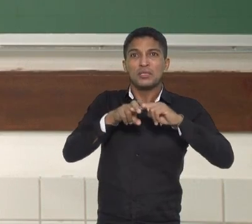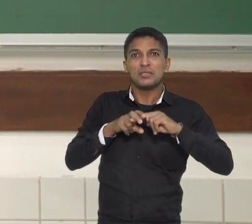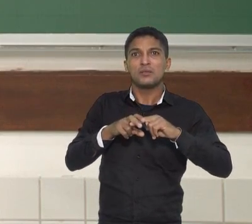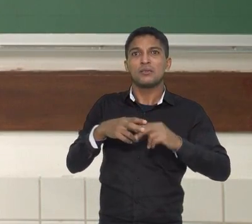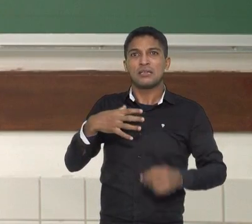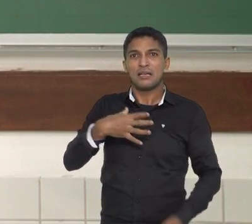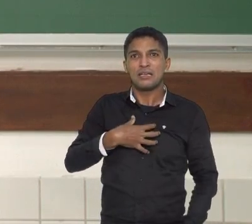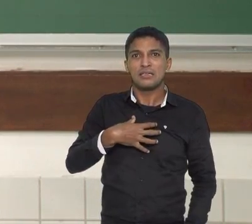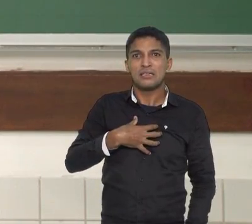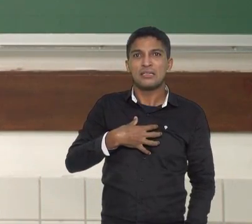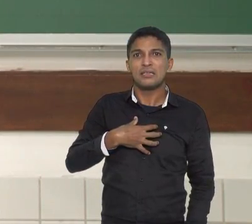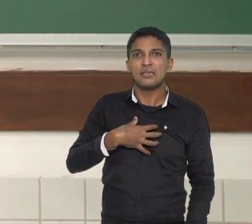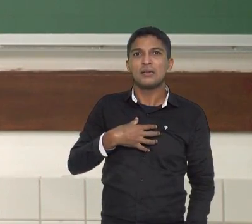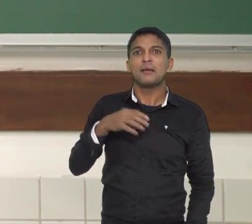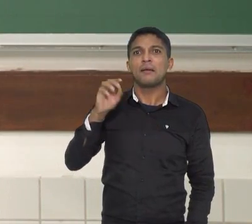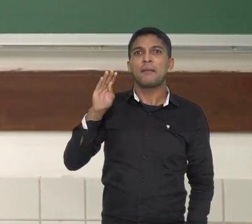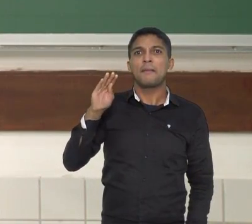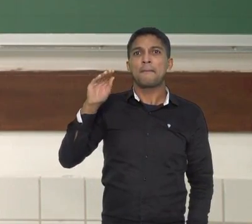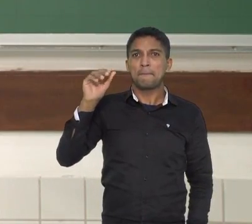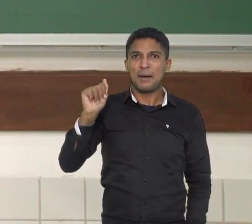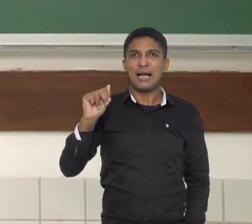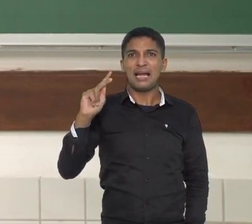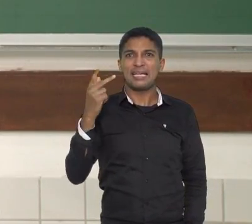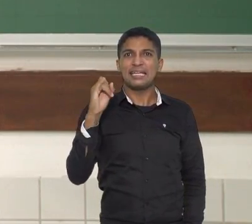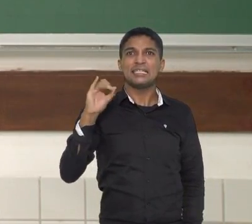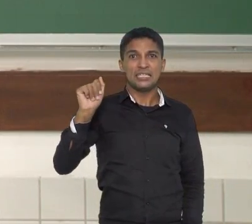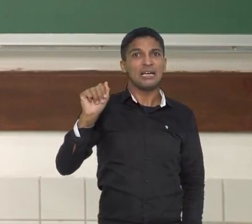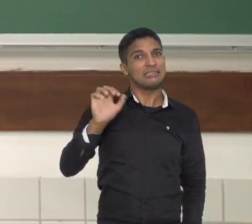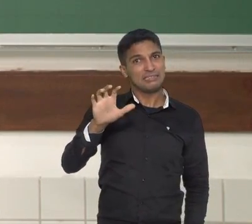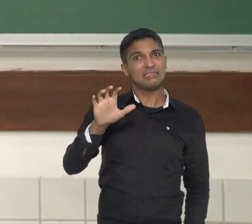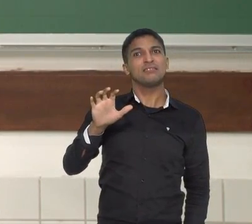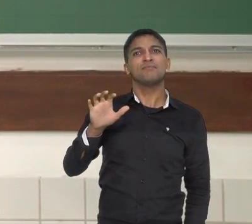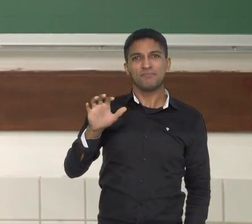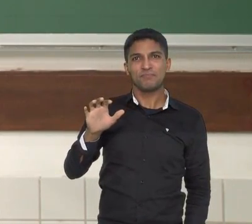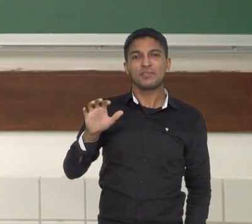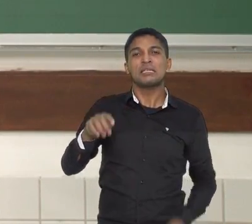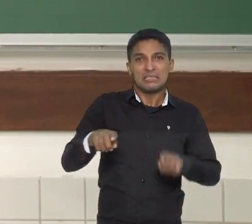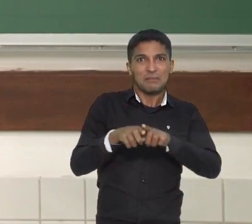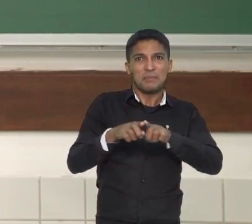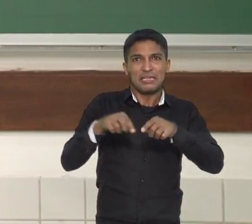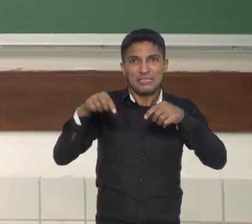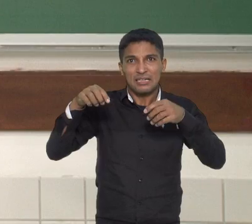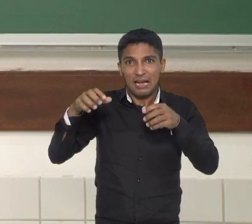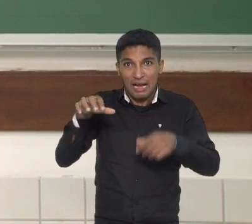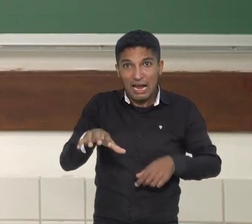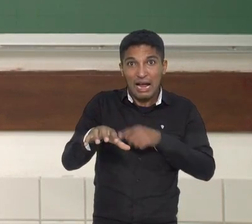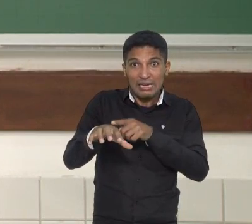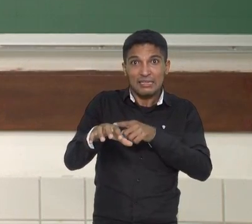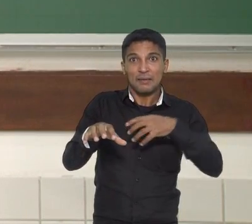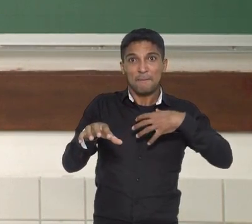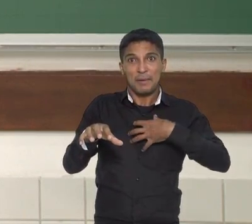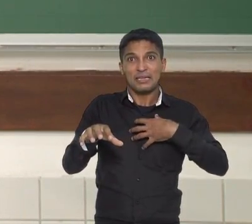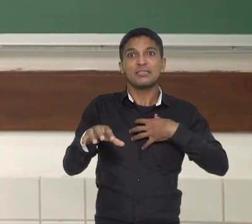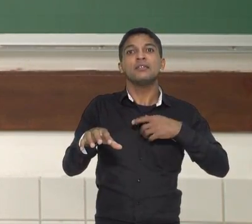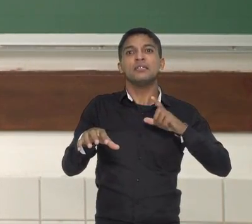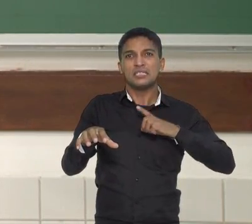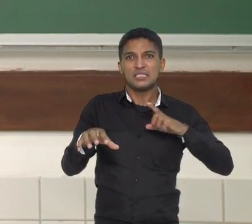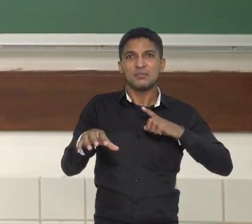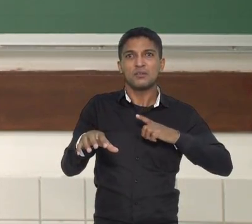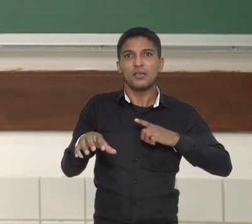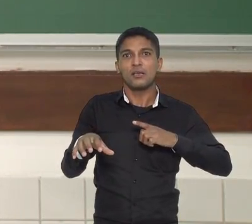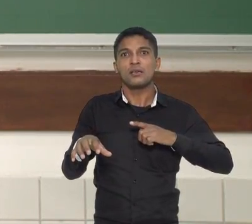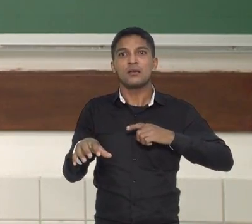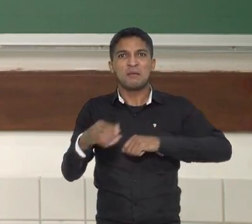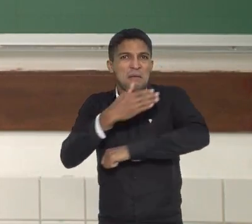forma. E ainda a questão da discriminação por conta dos afrodescendentes,